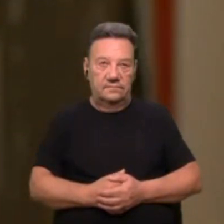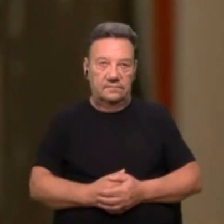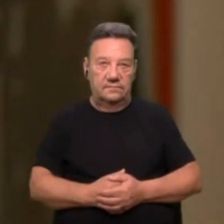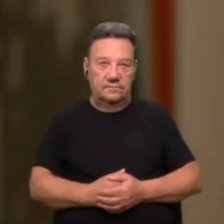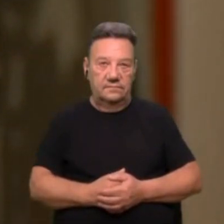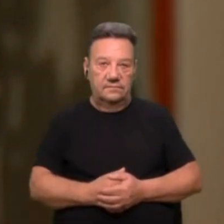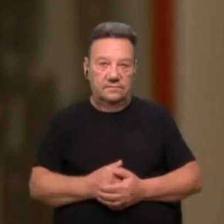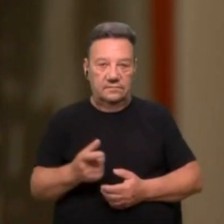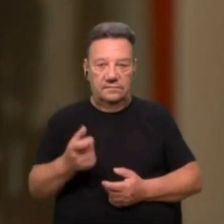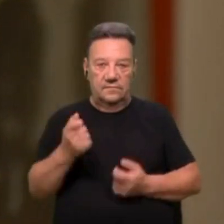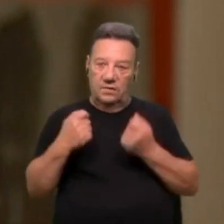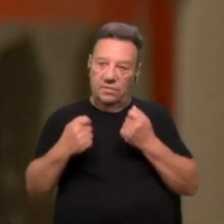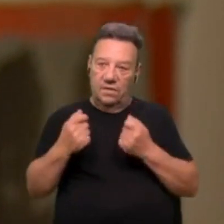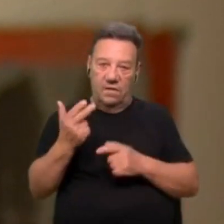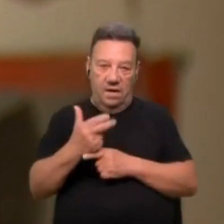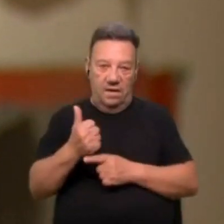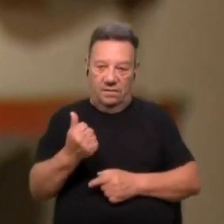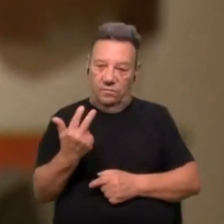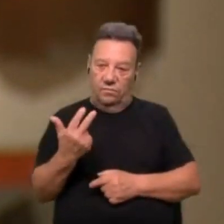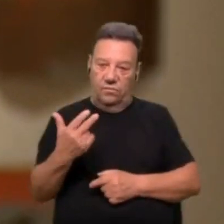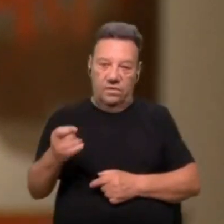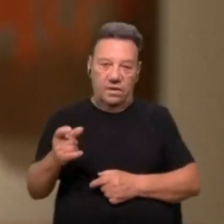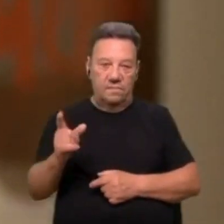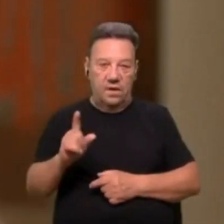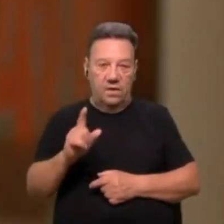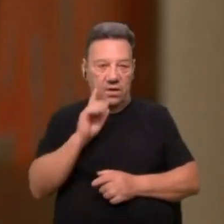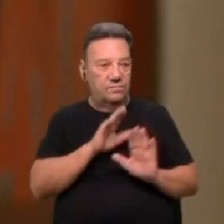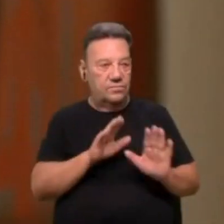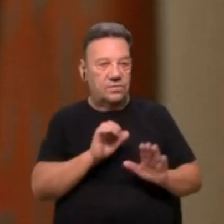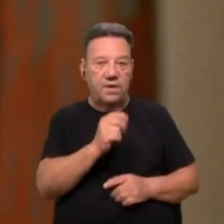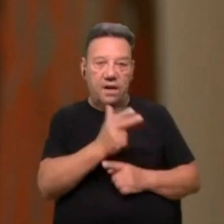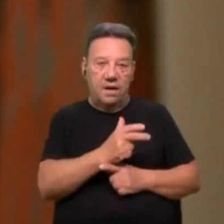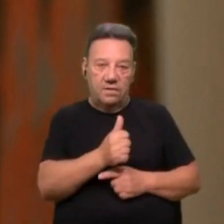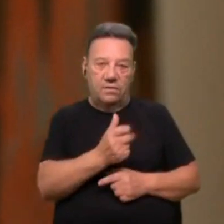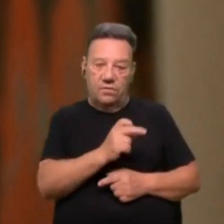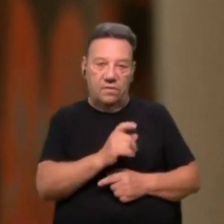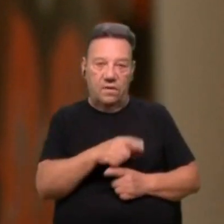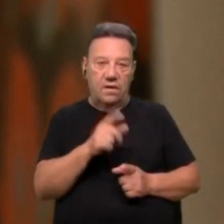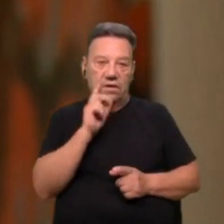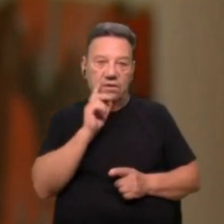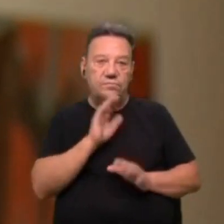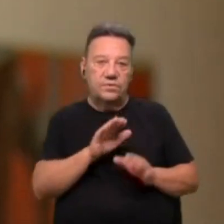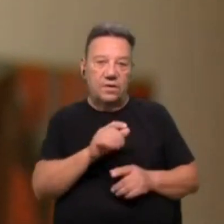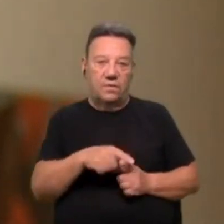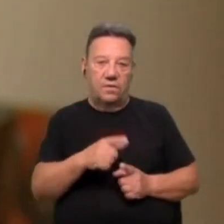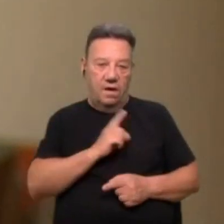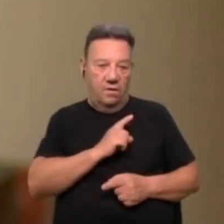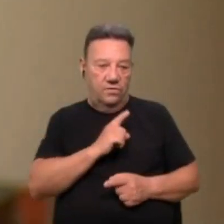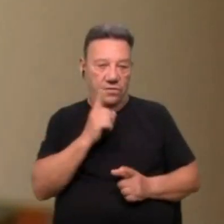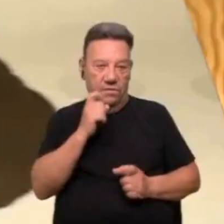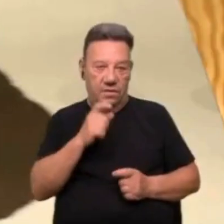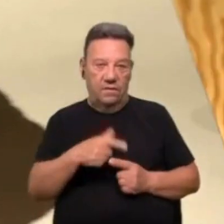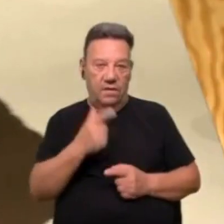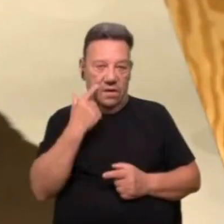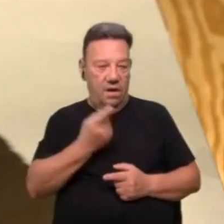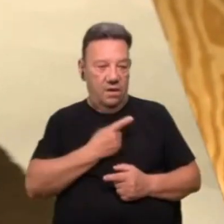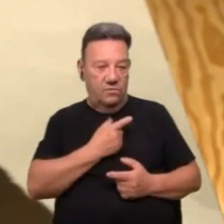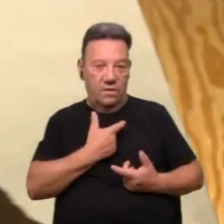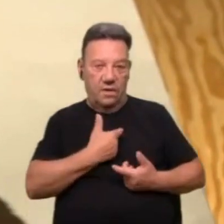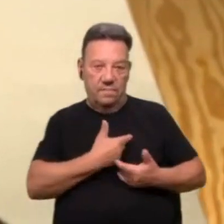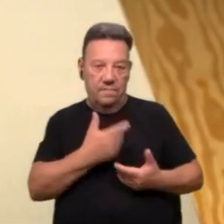É uma exposição de arte bruta, mas não é uma exposição de arte bruta. É uma exposição de autorretrato e autorrepresentação em arte